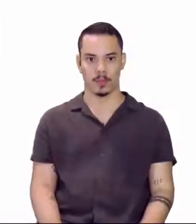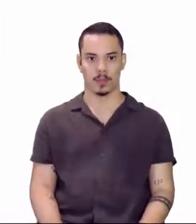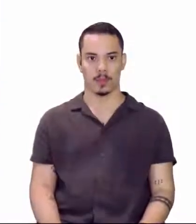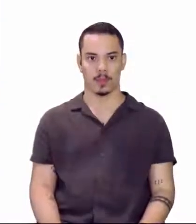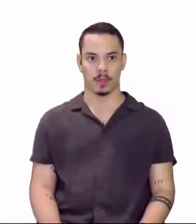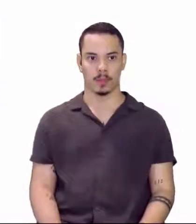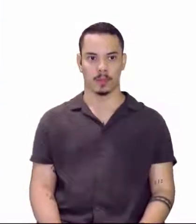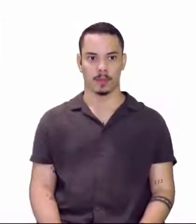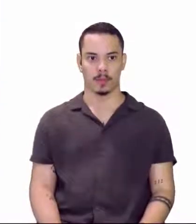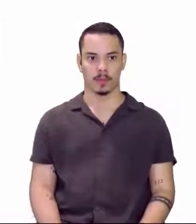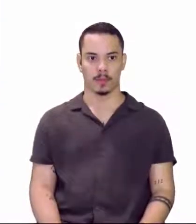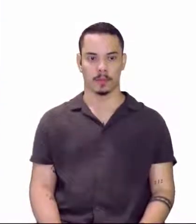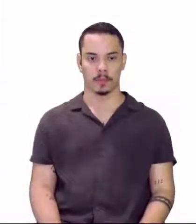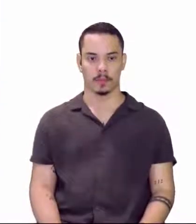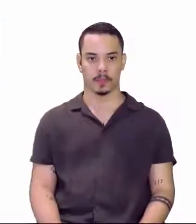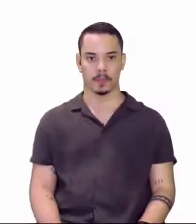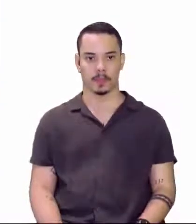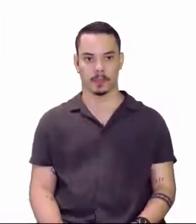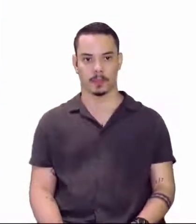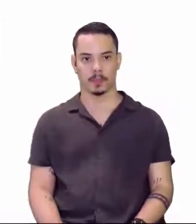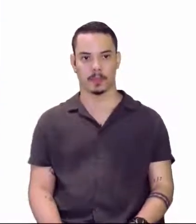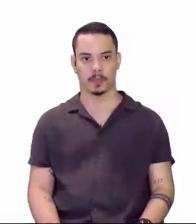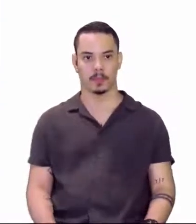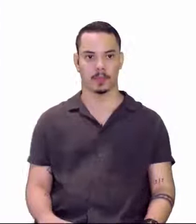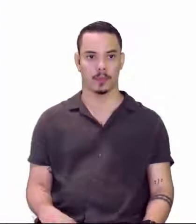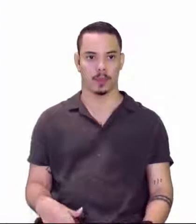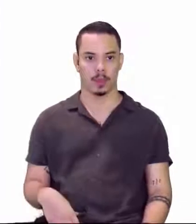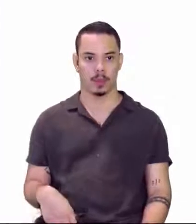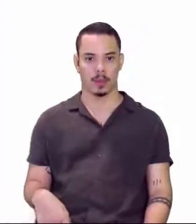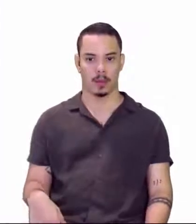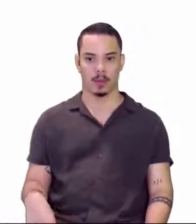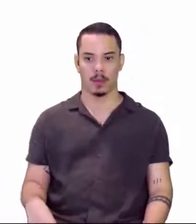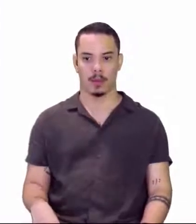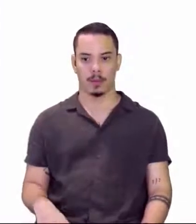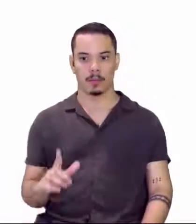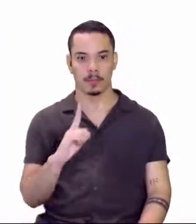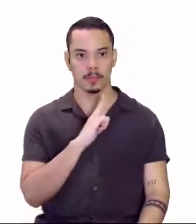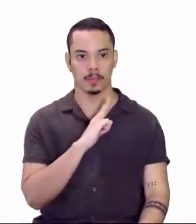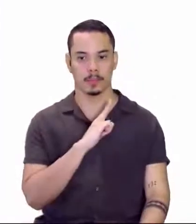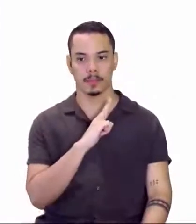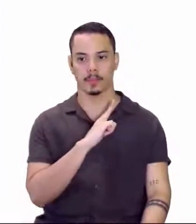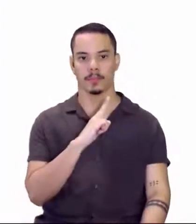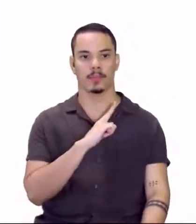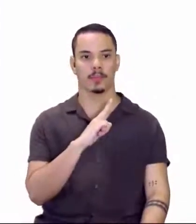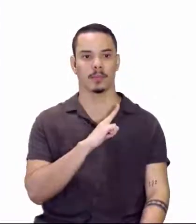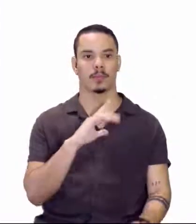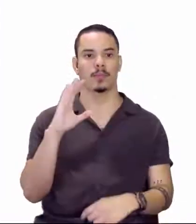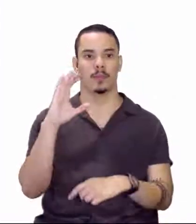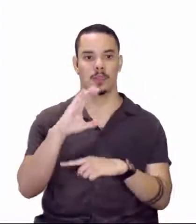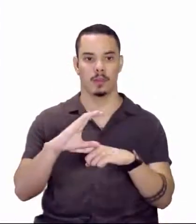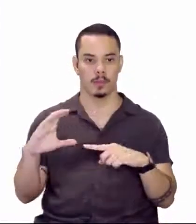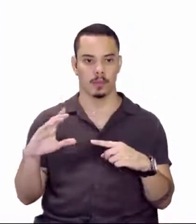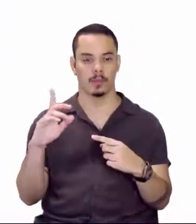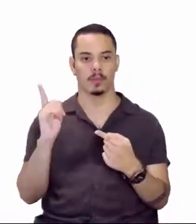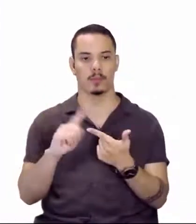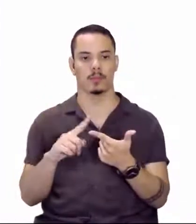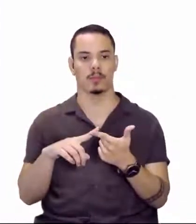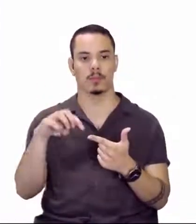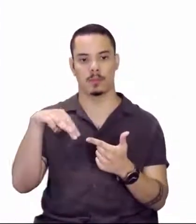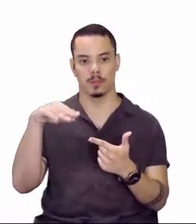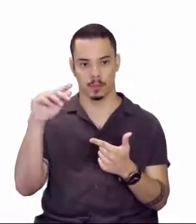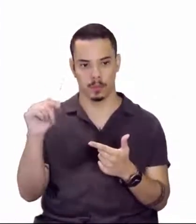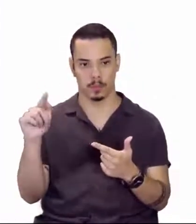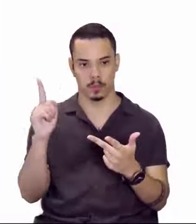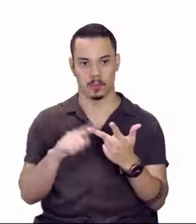Nós temos nesse quadro o elemento químico, carbono, magnésio e titânio. E aqui nós temos